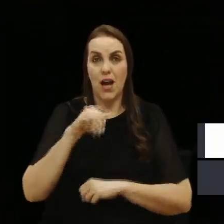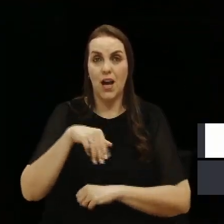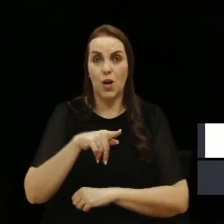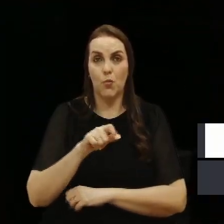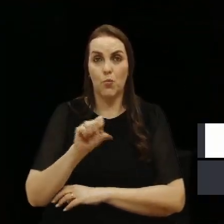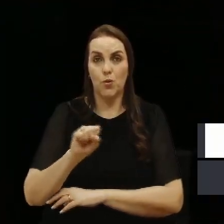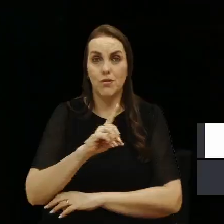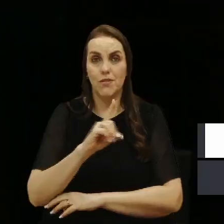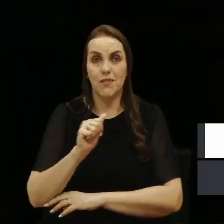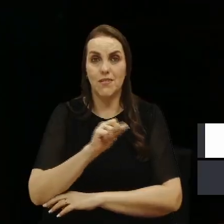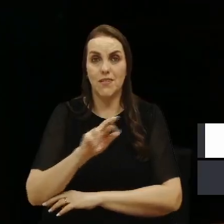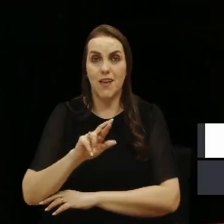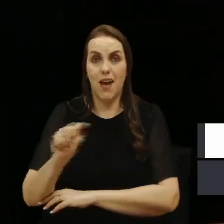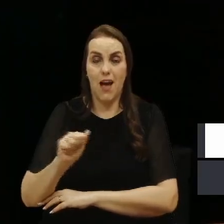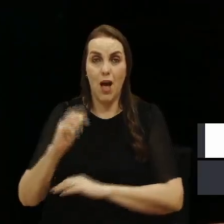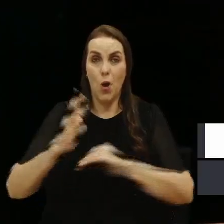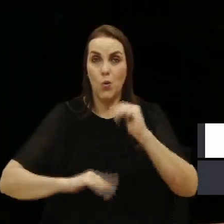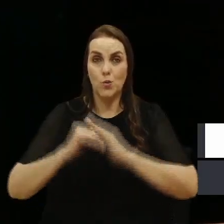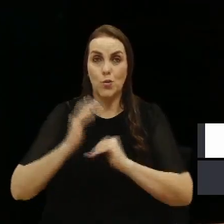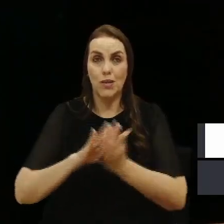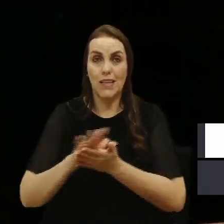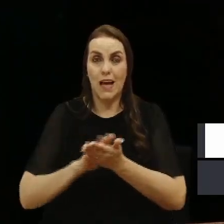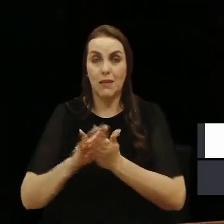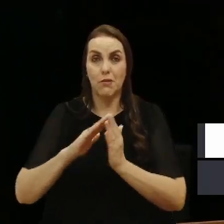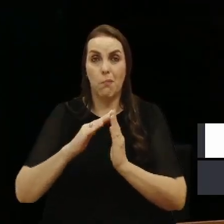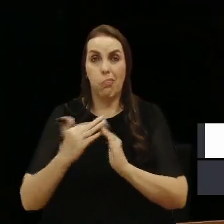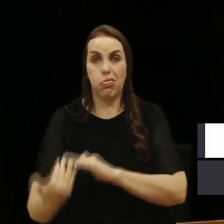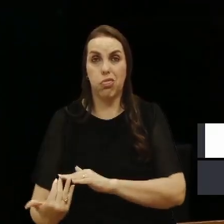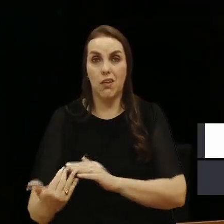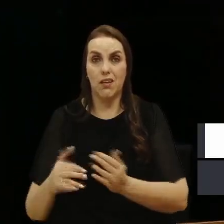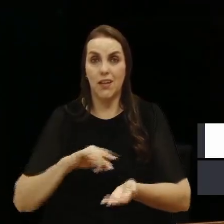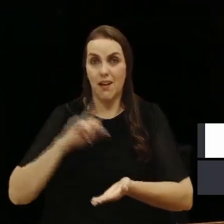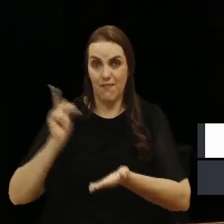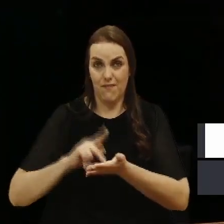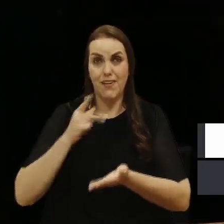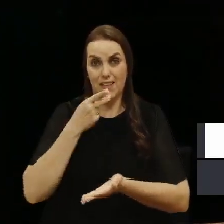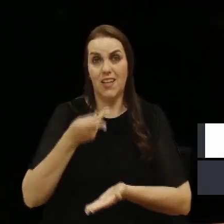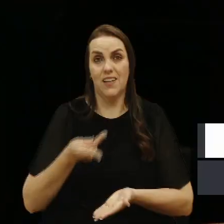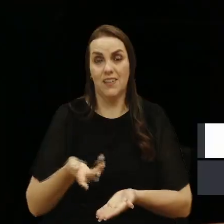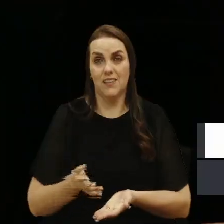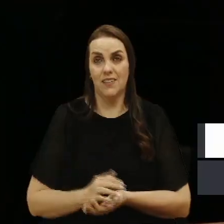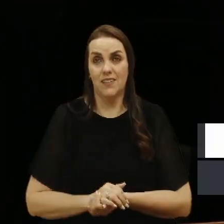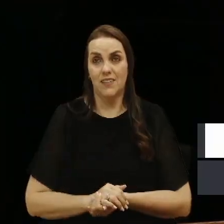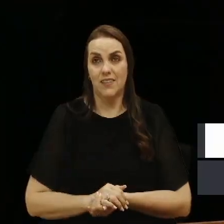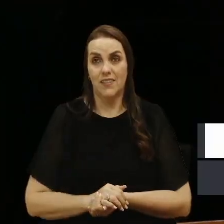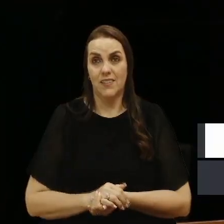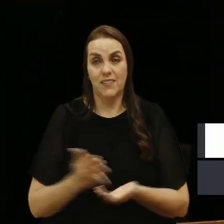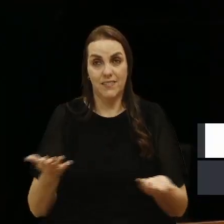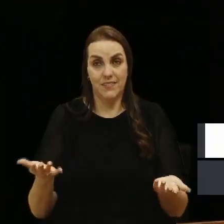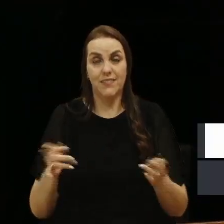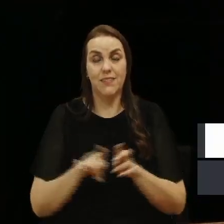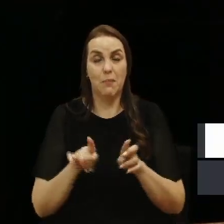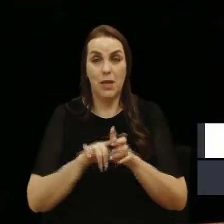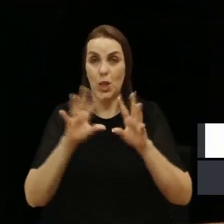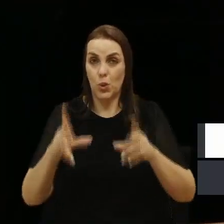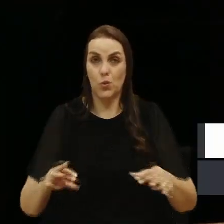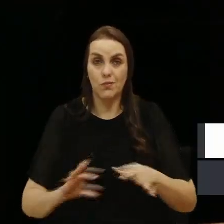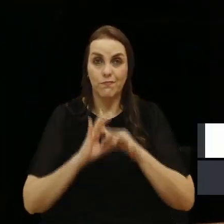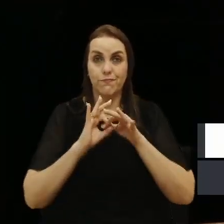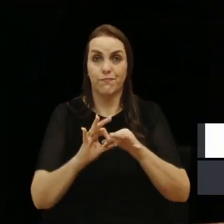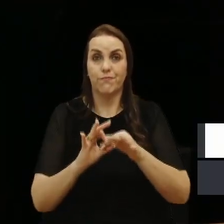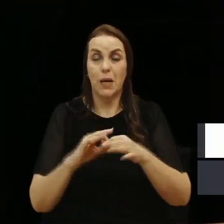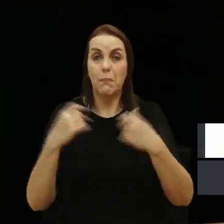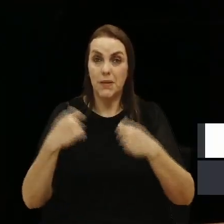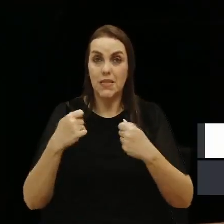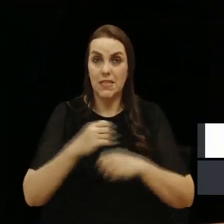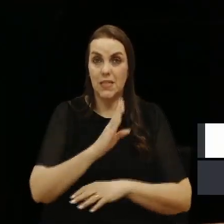nem foram construídas, estão caindo aos pedaços. Vamos falar a verdade. E aí, tudo está conectado. Precisa ter bombeiros